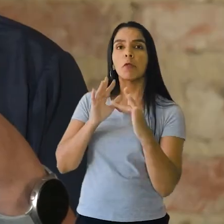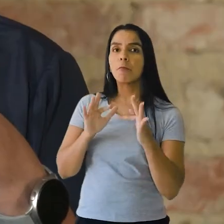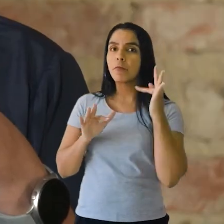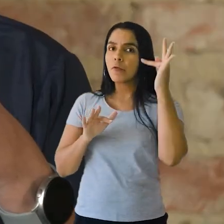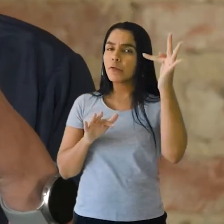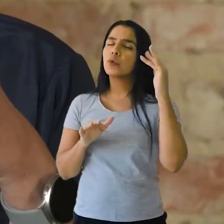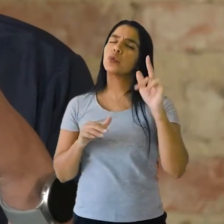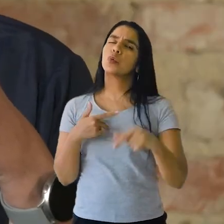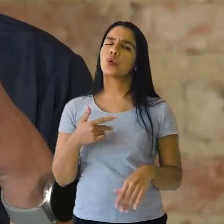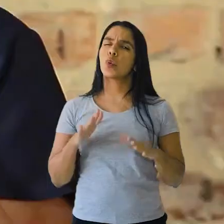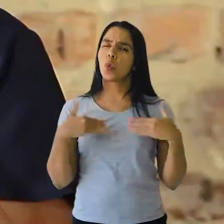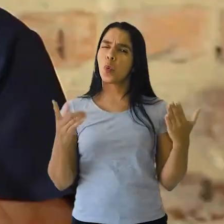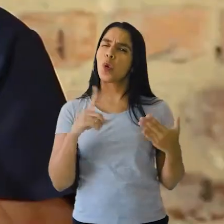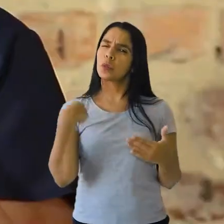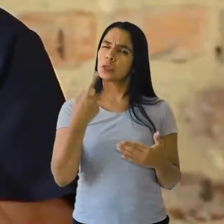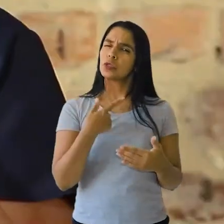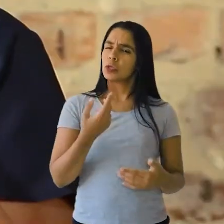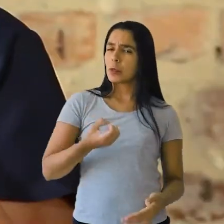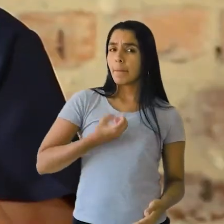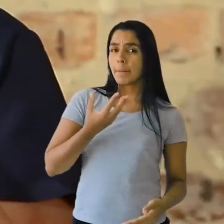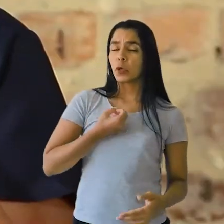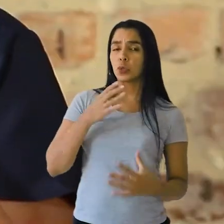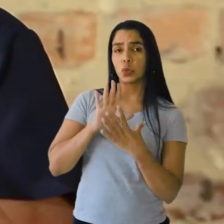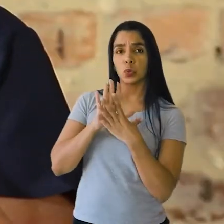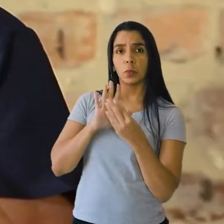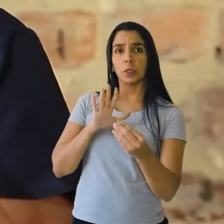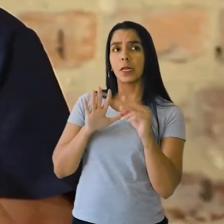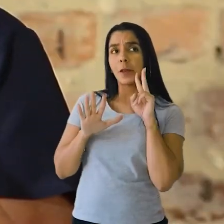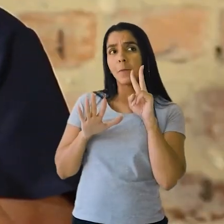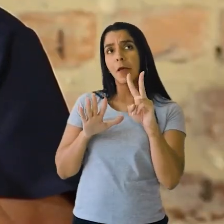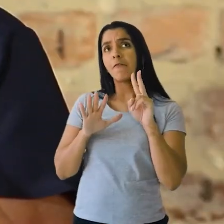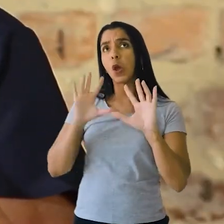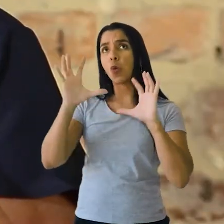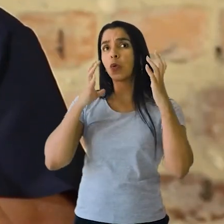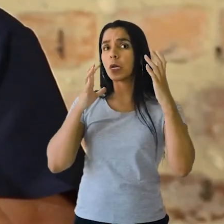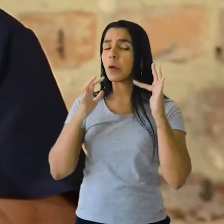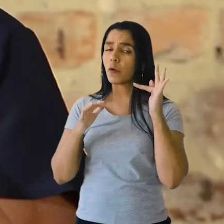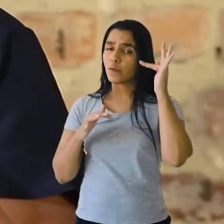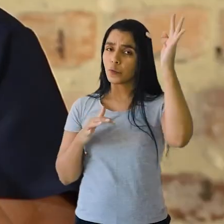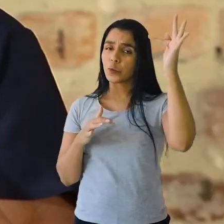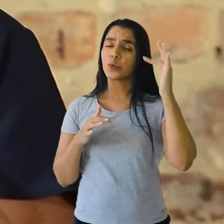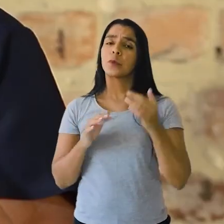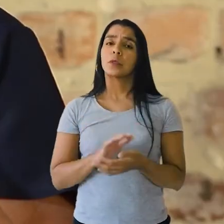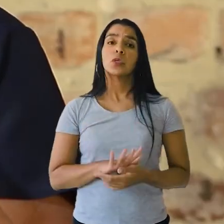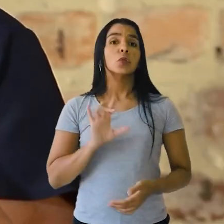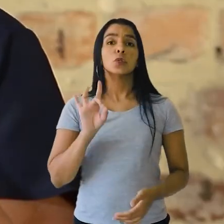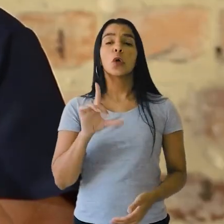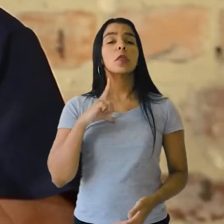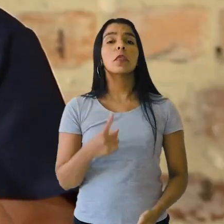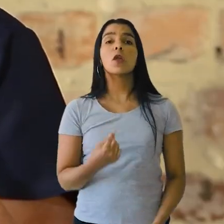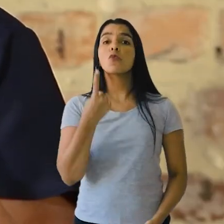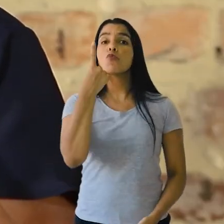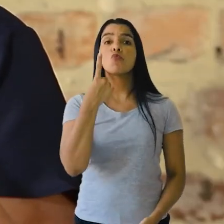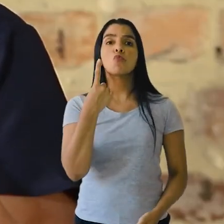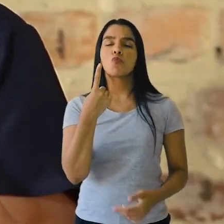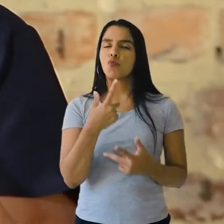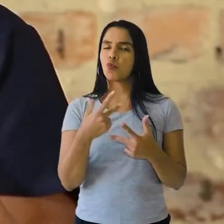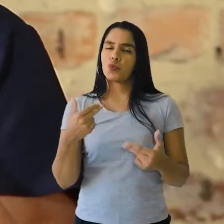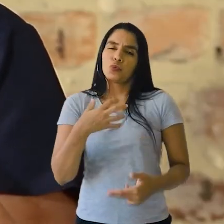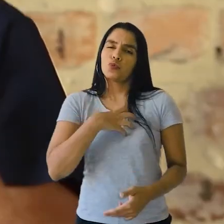dos modelos para o futuro, ou seja, uma vez que se produz um modelo para prever o clima do